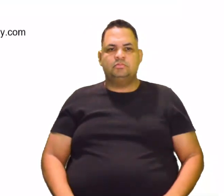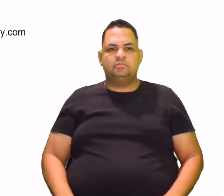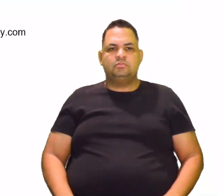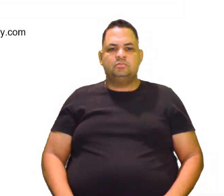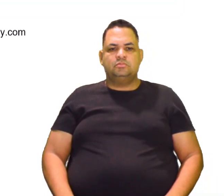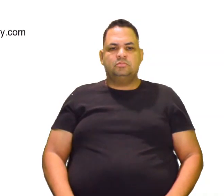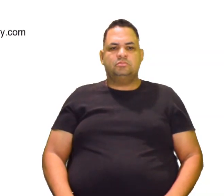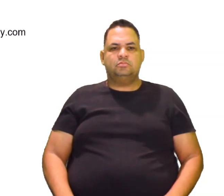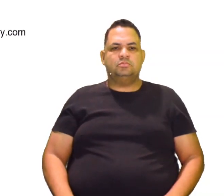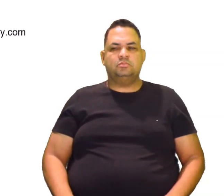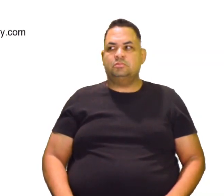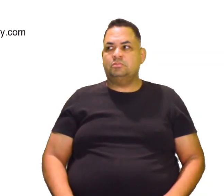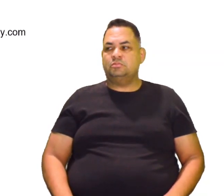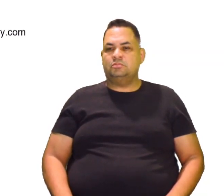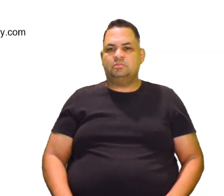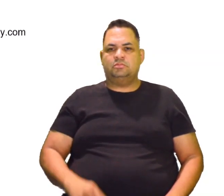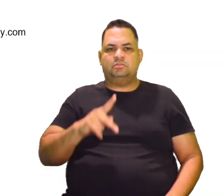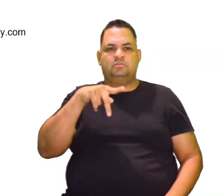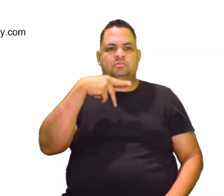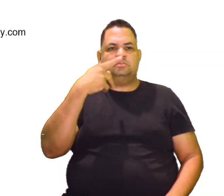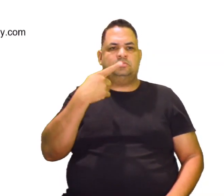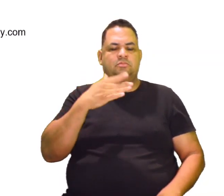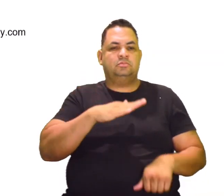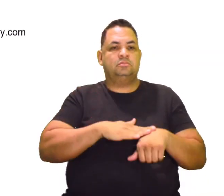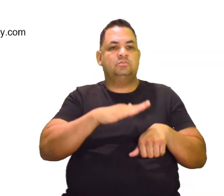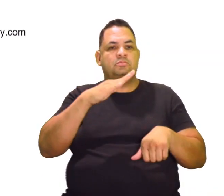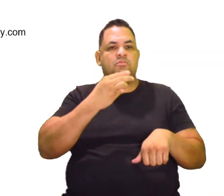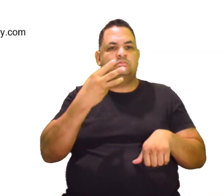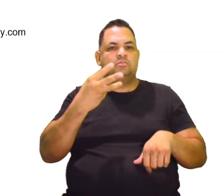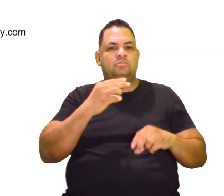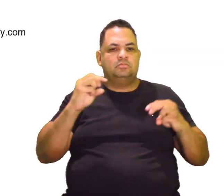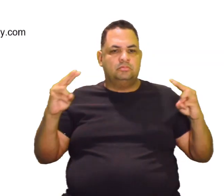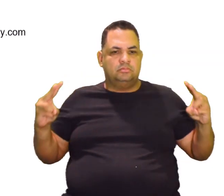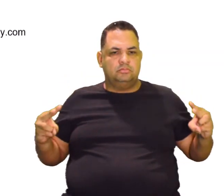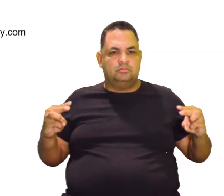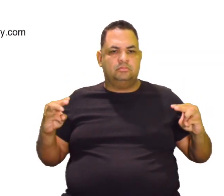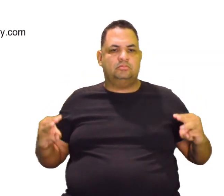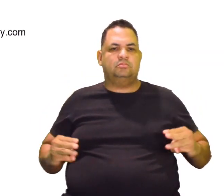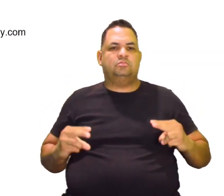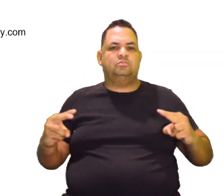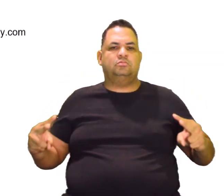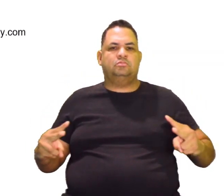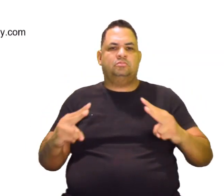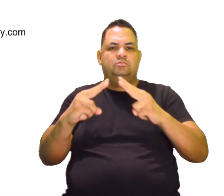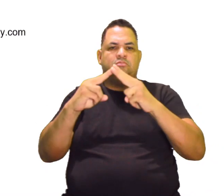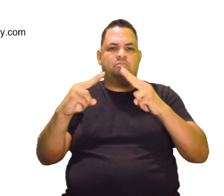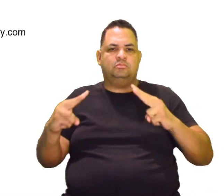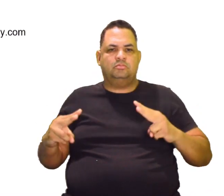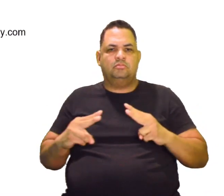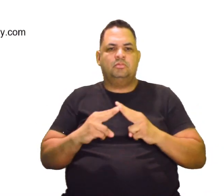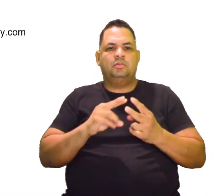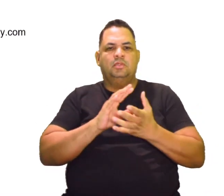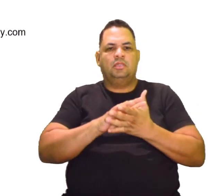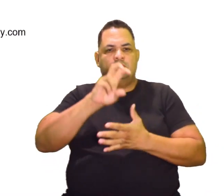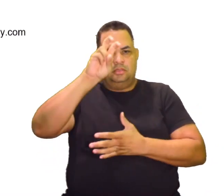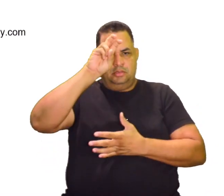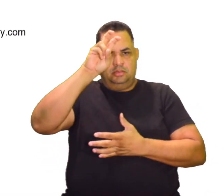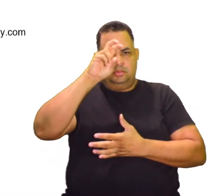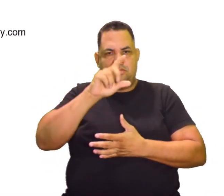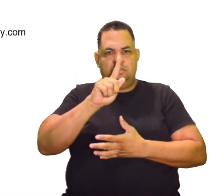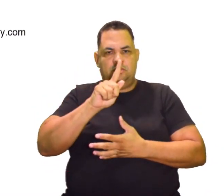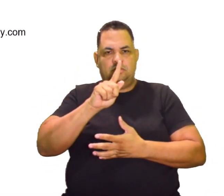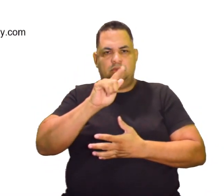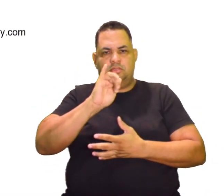Vamos falar mais sobre as pirâmides, né? Olha aqui, as 3 pirâmides de Gizé, no Egito. Olha como elas estão muito próximas